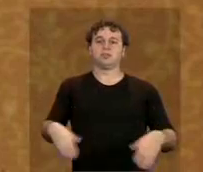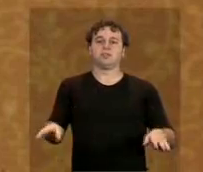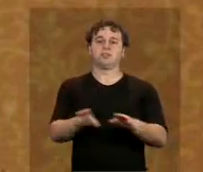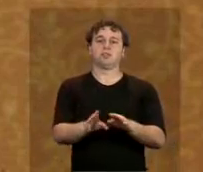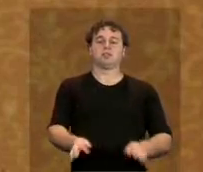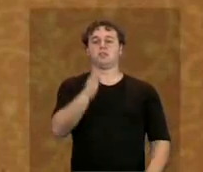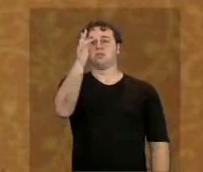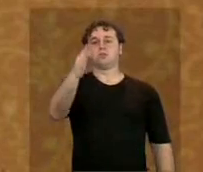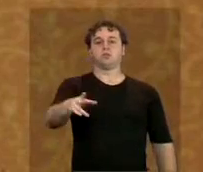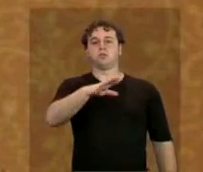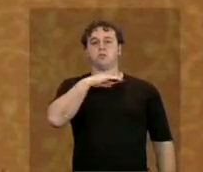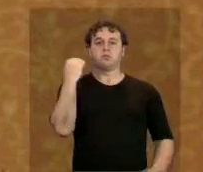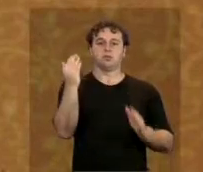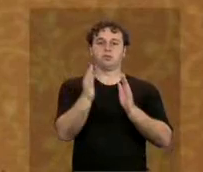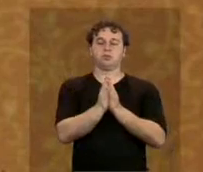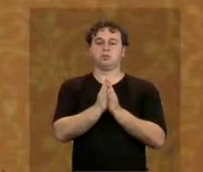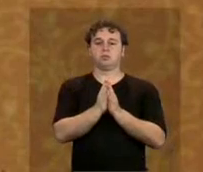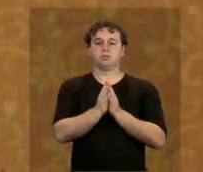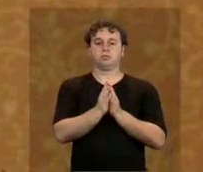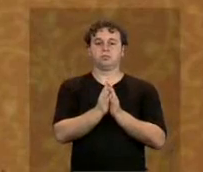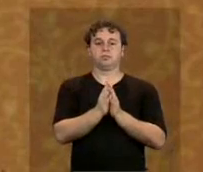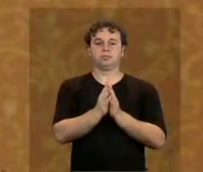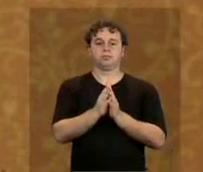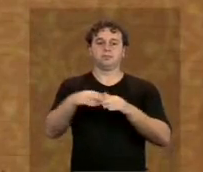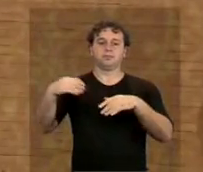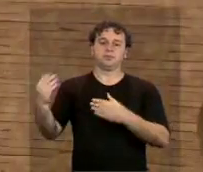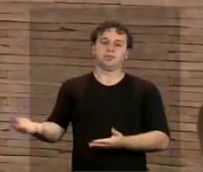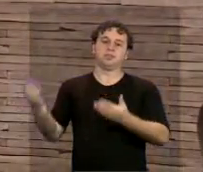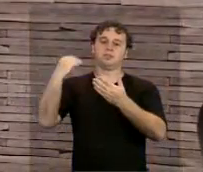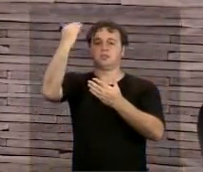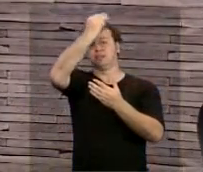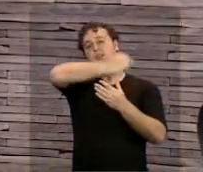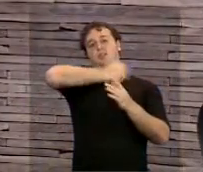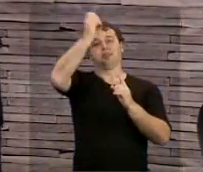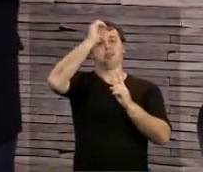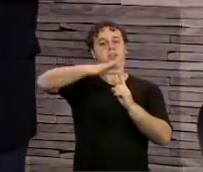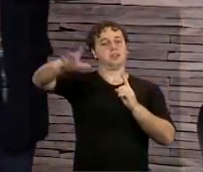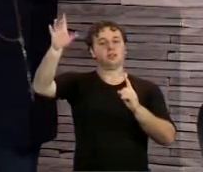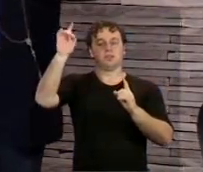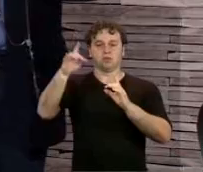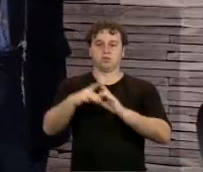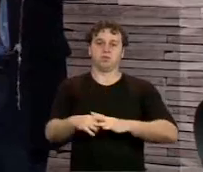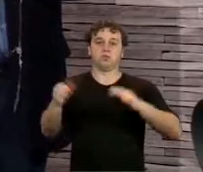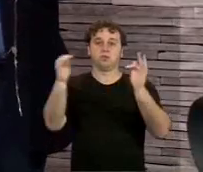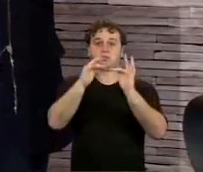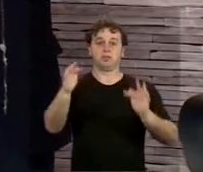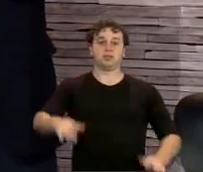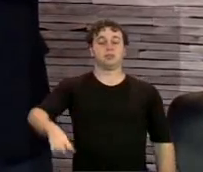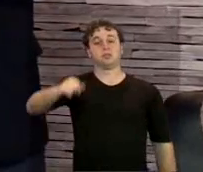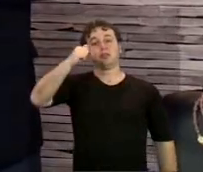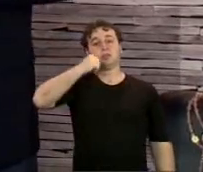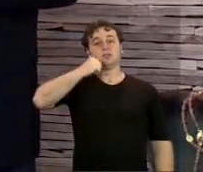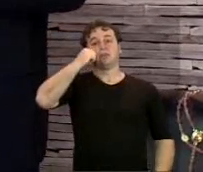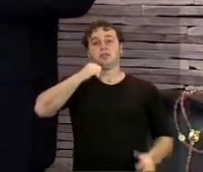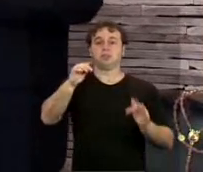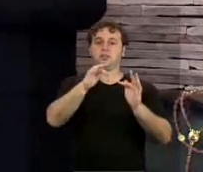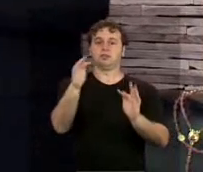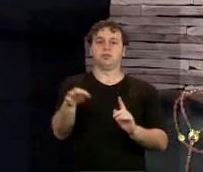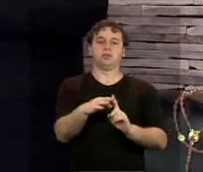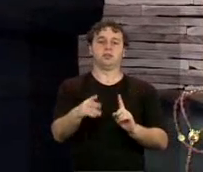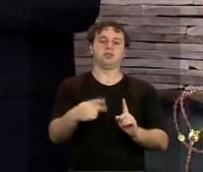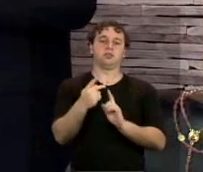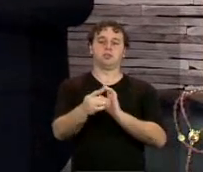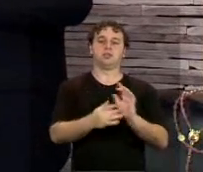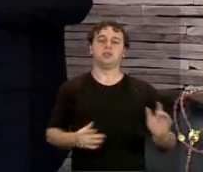pecadores, agora e na hora de nossa morte. Amém. Ave Maria, cheia de graça, o Senhor é convosco. Bendita sois vós entre